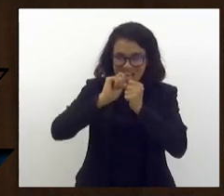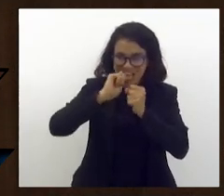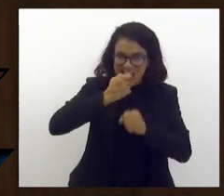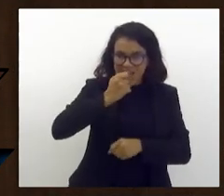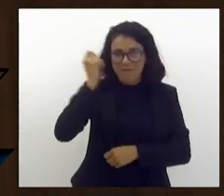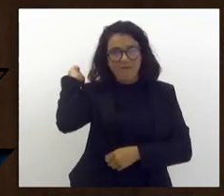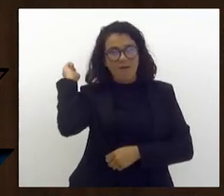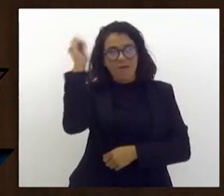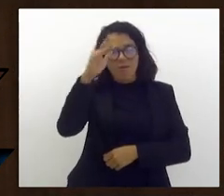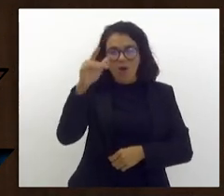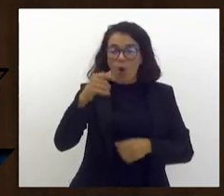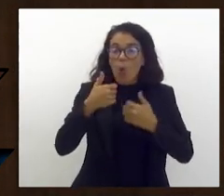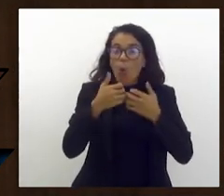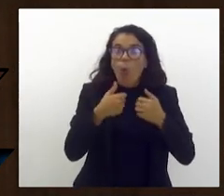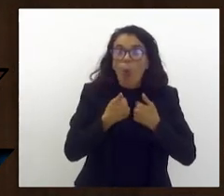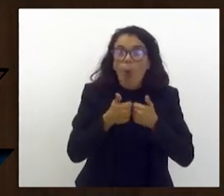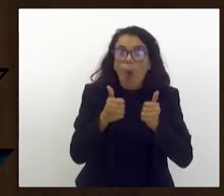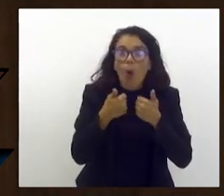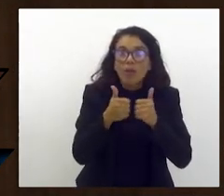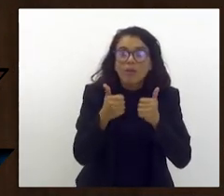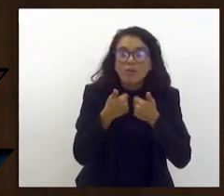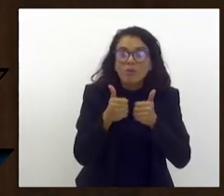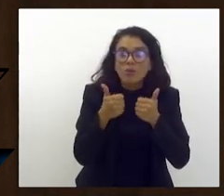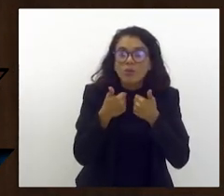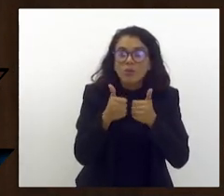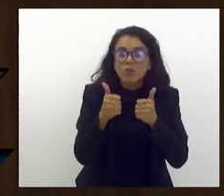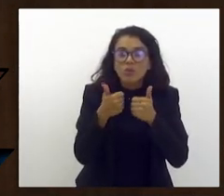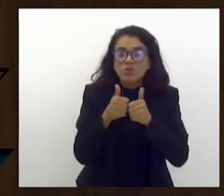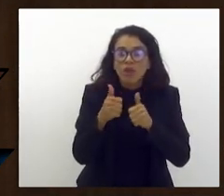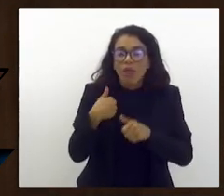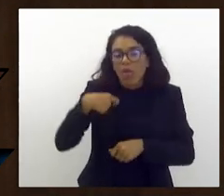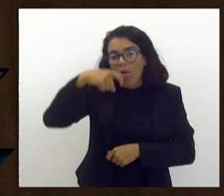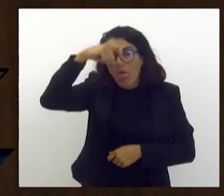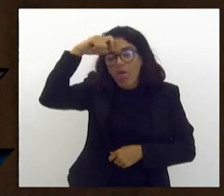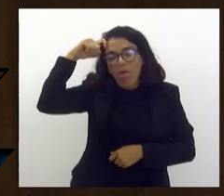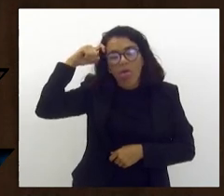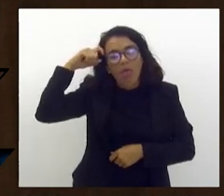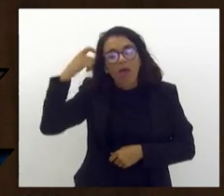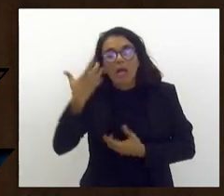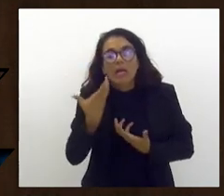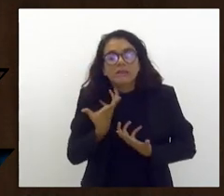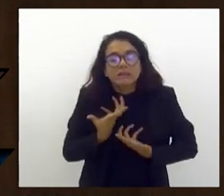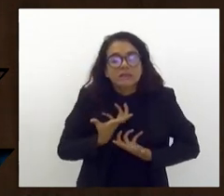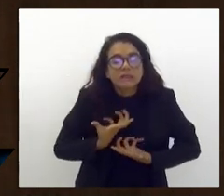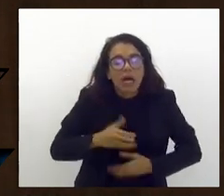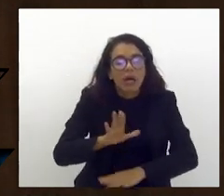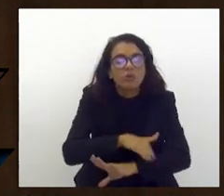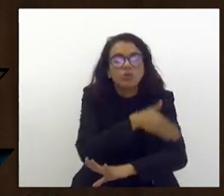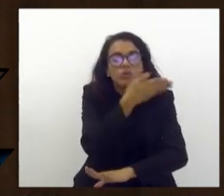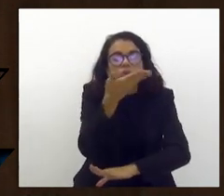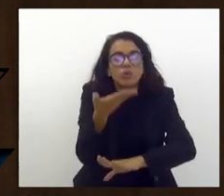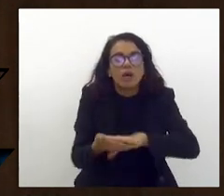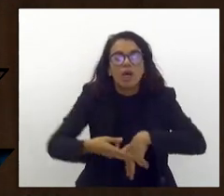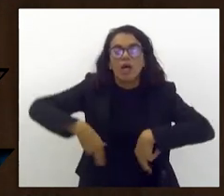dentro do ônibus, quando o trabalhador está vindo do trabalho, depois de um dia